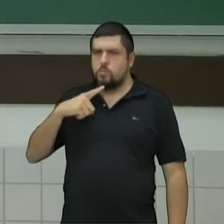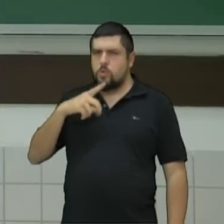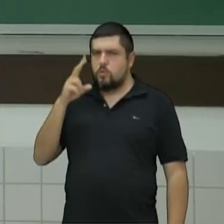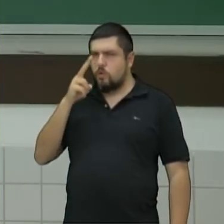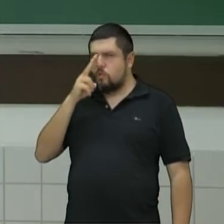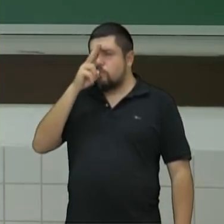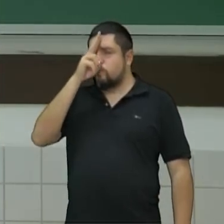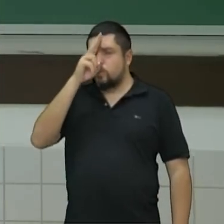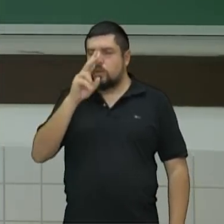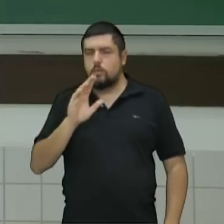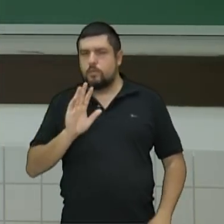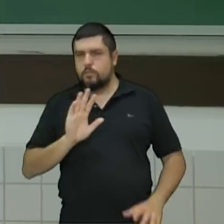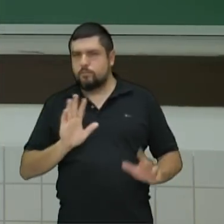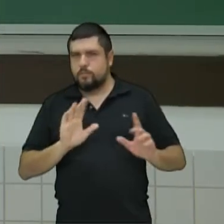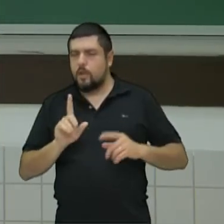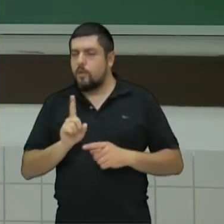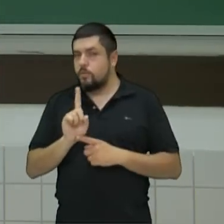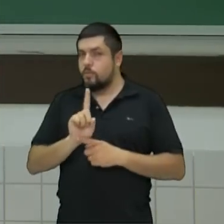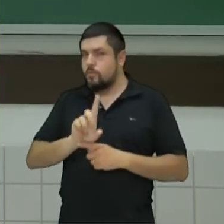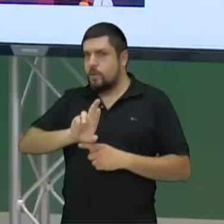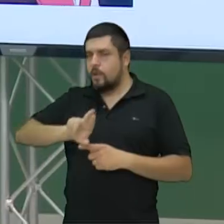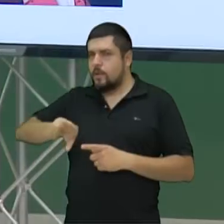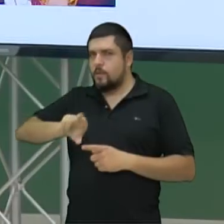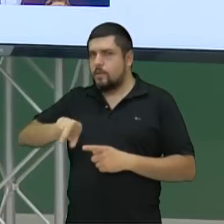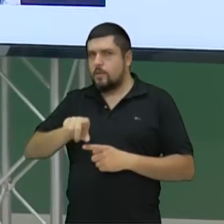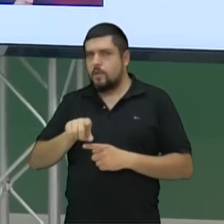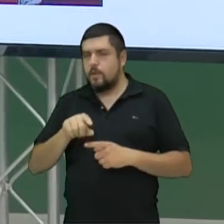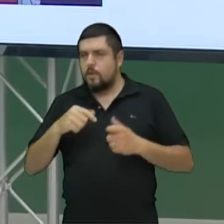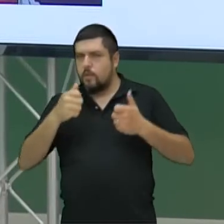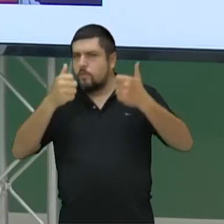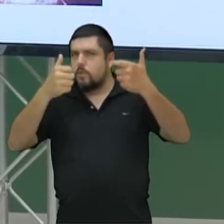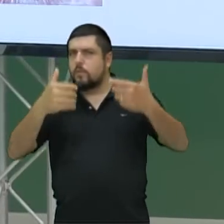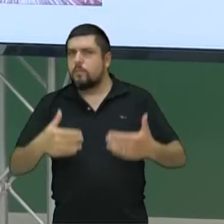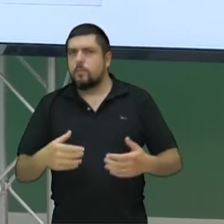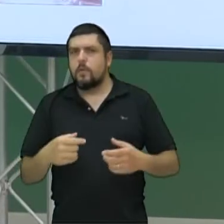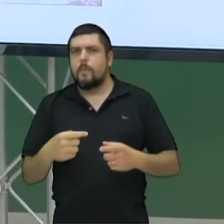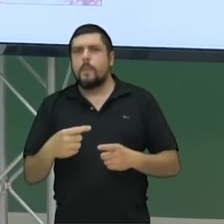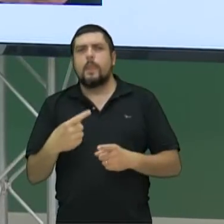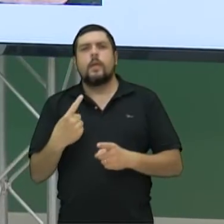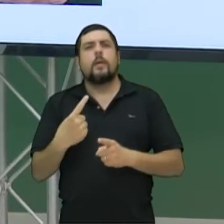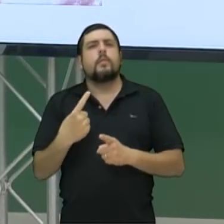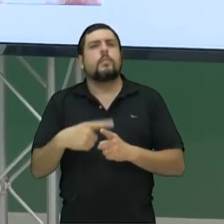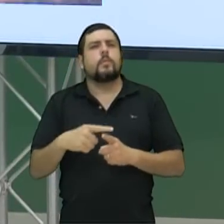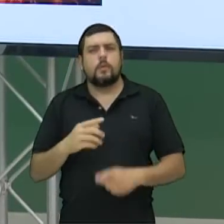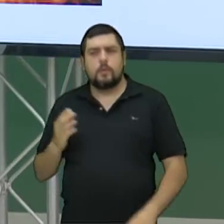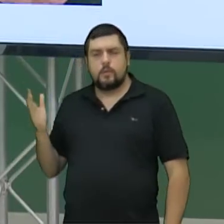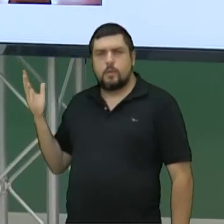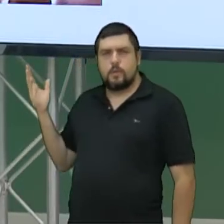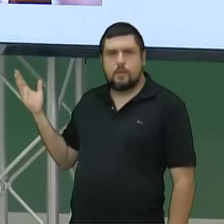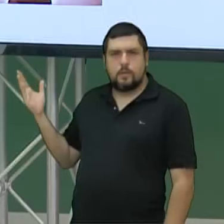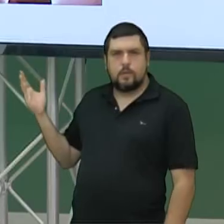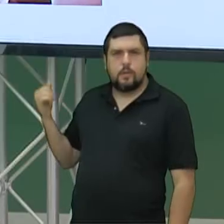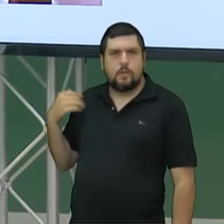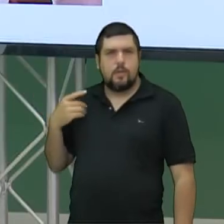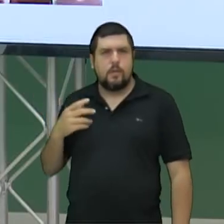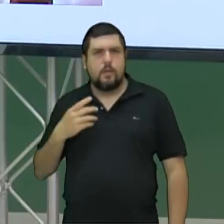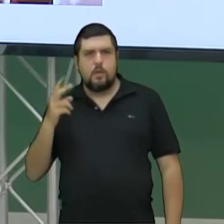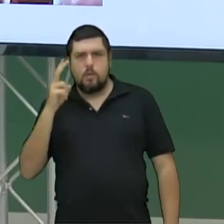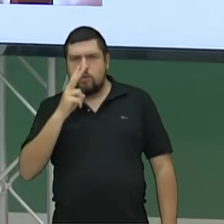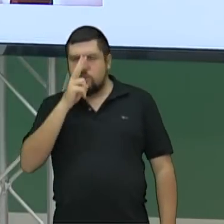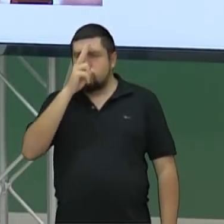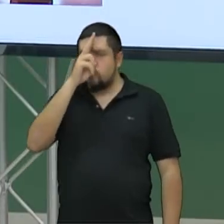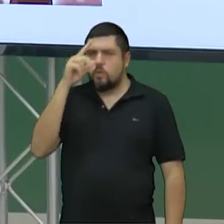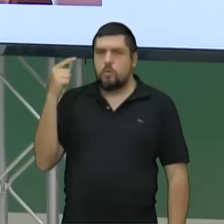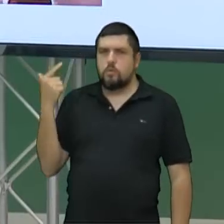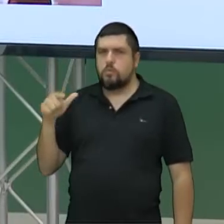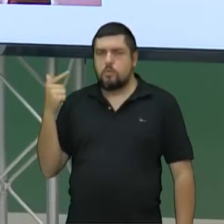eu vou explicar essa relação para vocês aqui, de que por que que nosso magrão aqui, ele não tem a força, né? Por que que